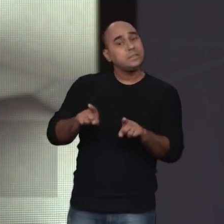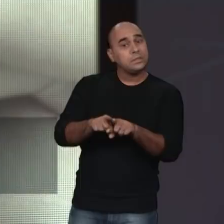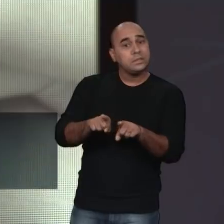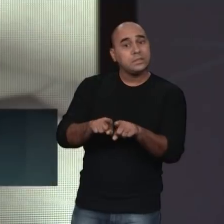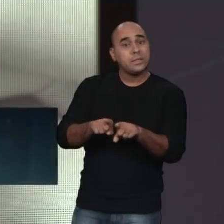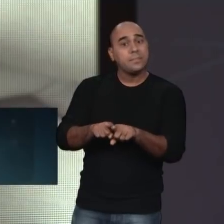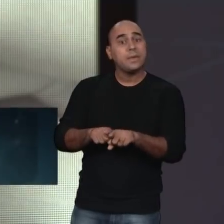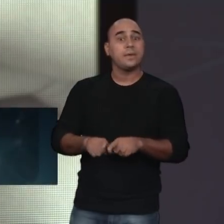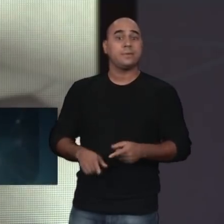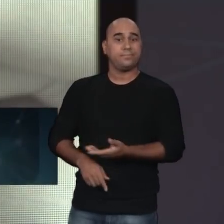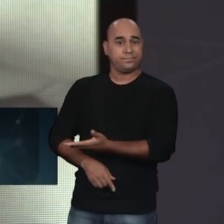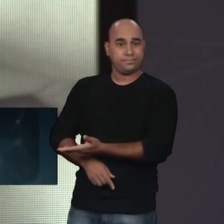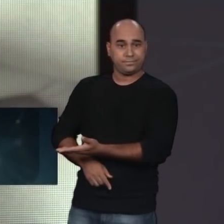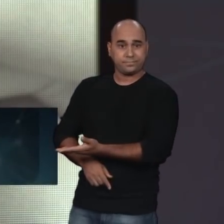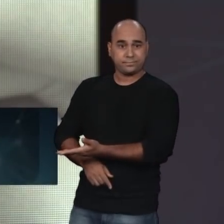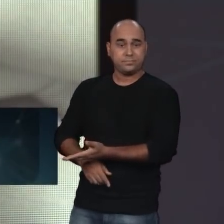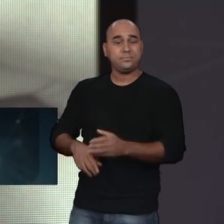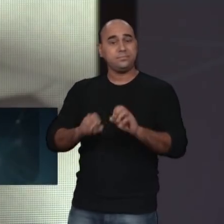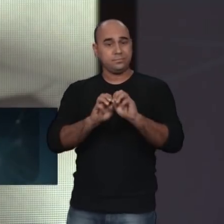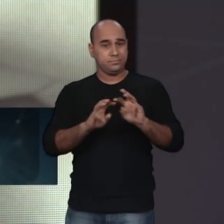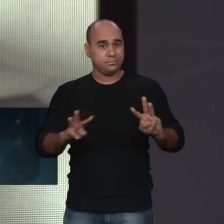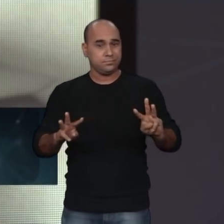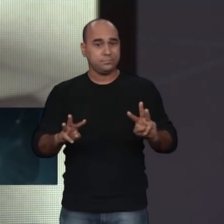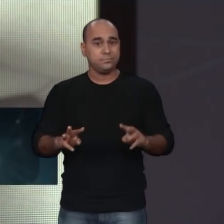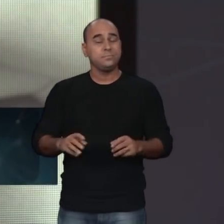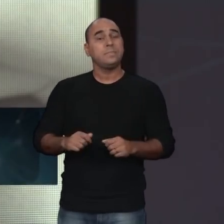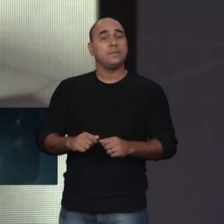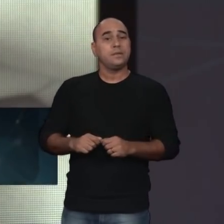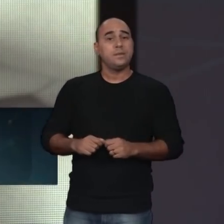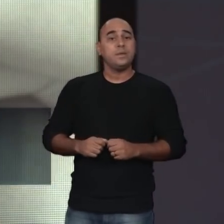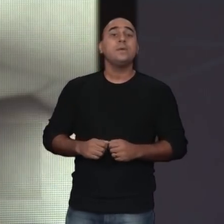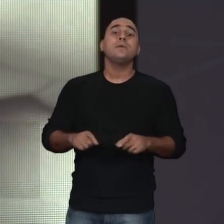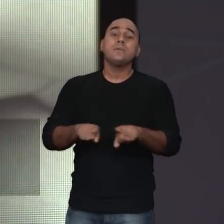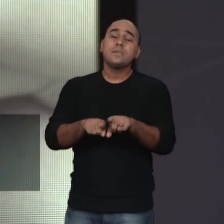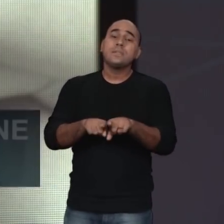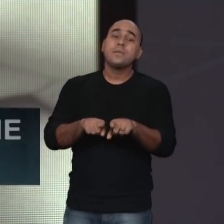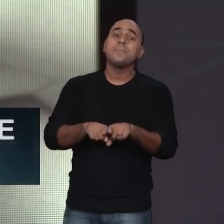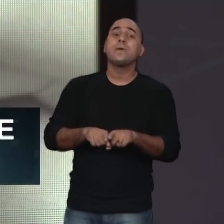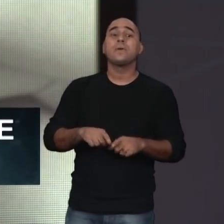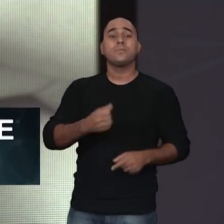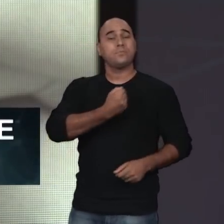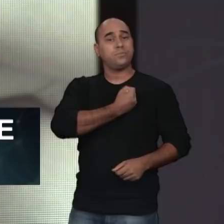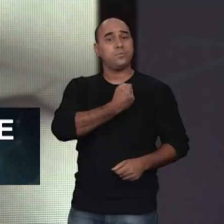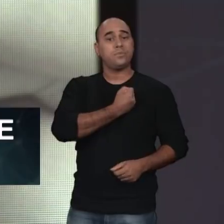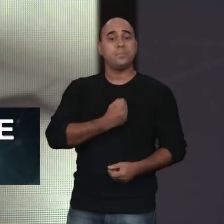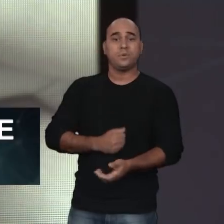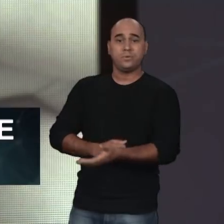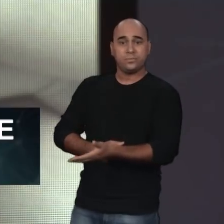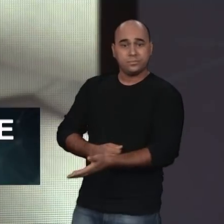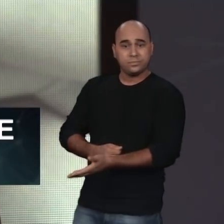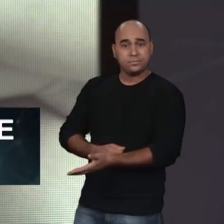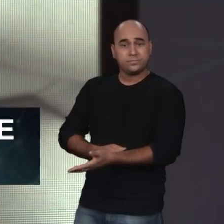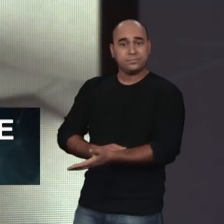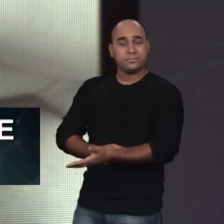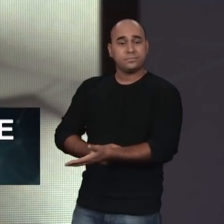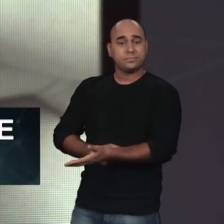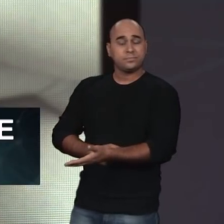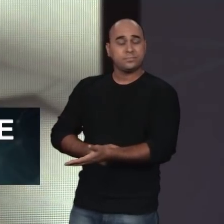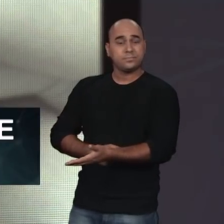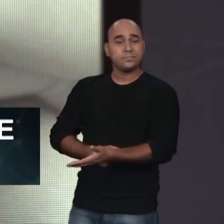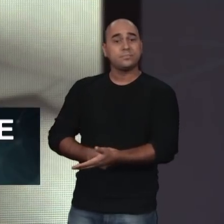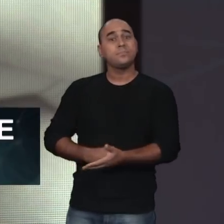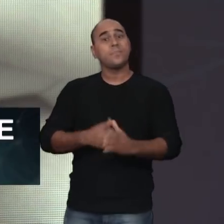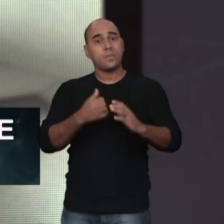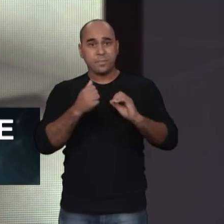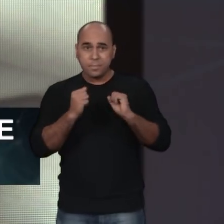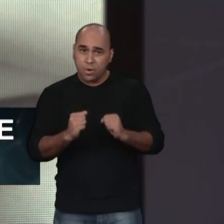novotempo.com/estudo ou então por meio do telefone. Você pode ligar, o DDD é 12 2127 3121. Peça o seu guia de estudos,